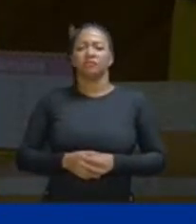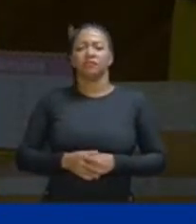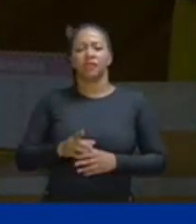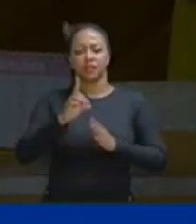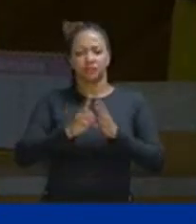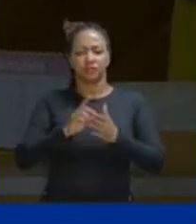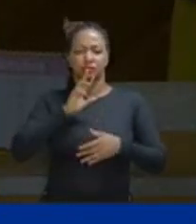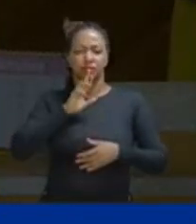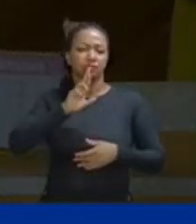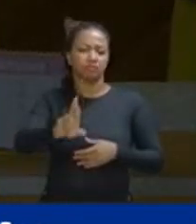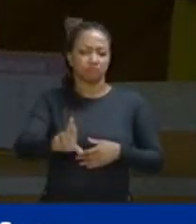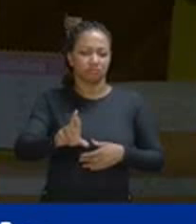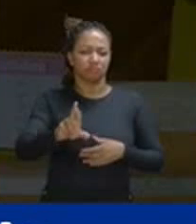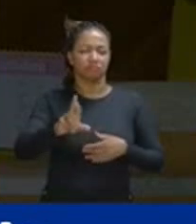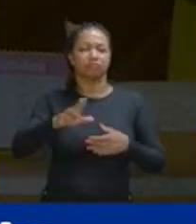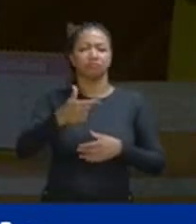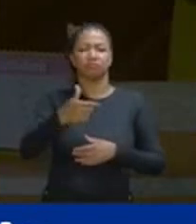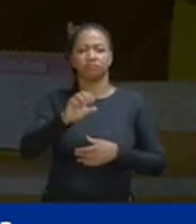resposta Antônio.